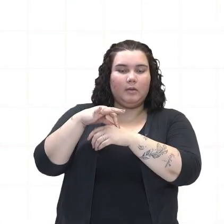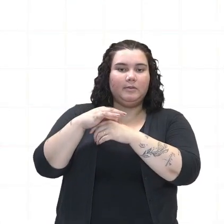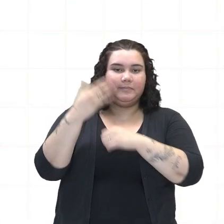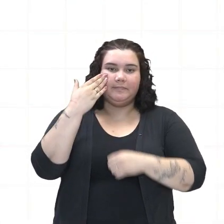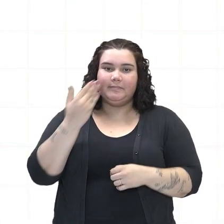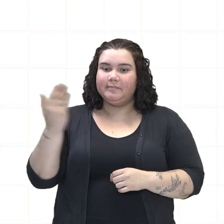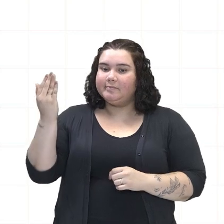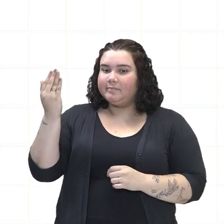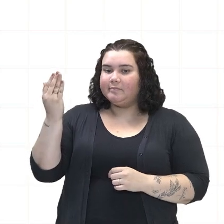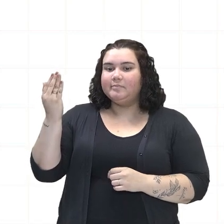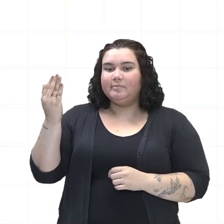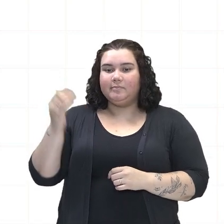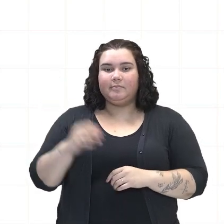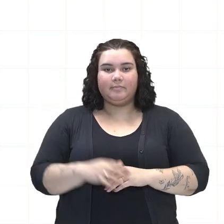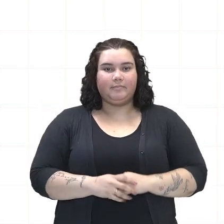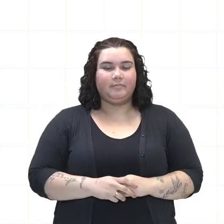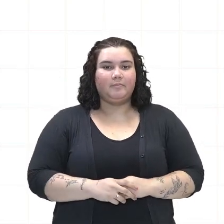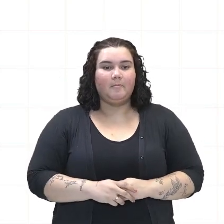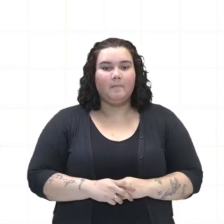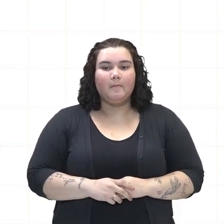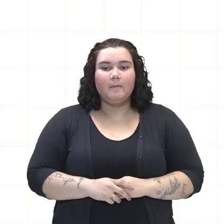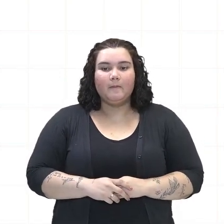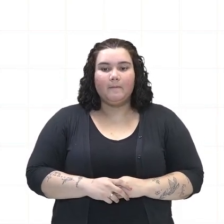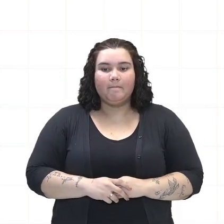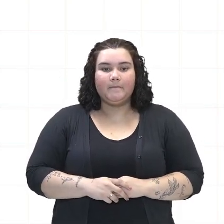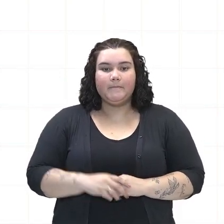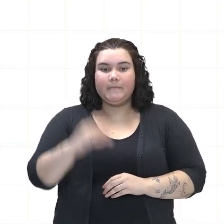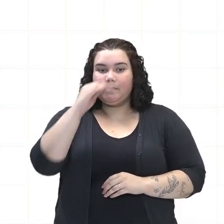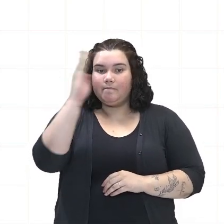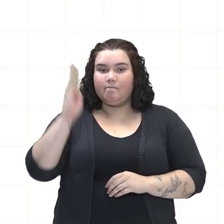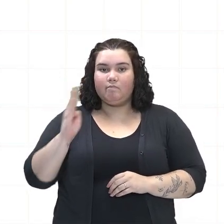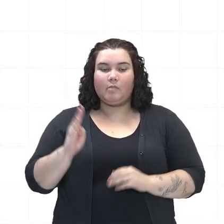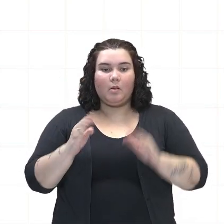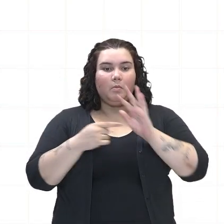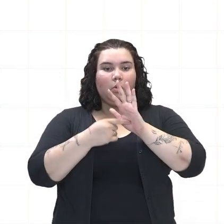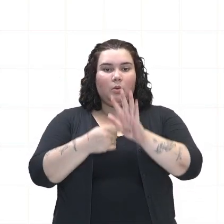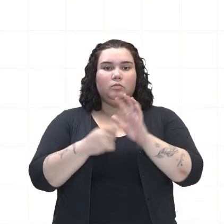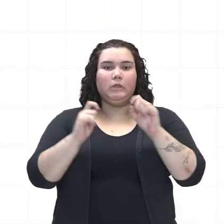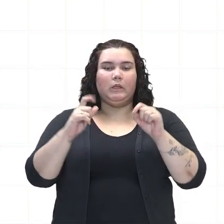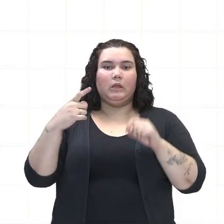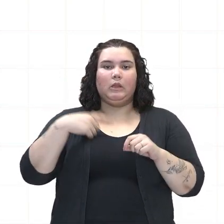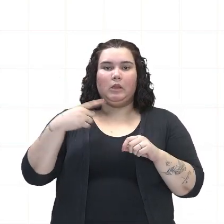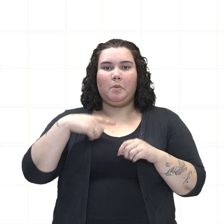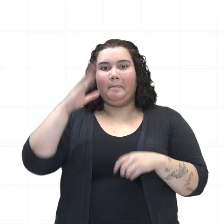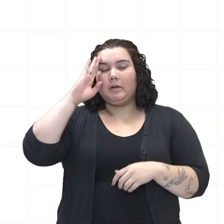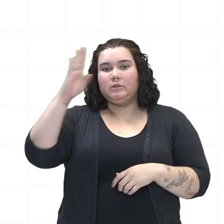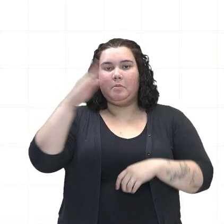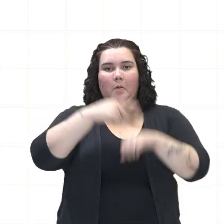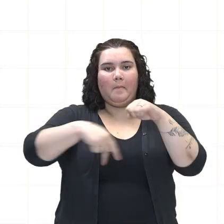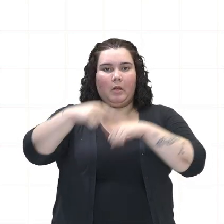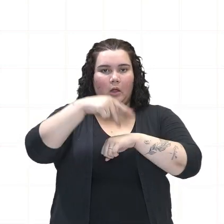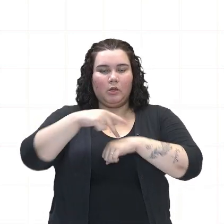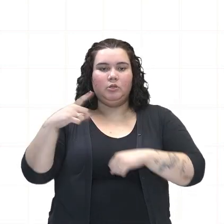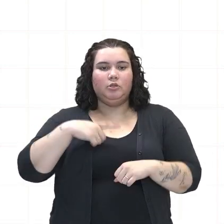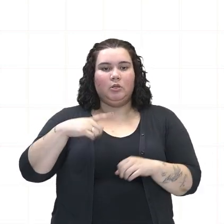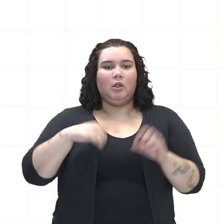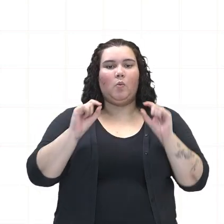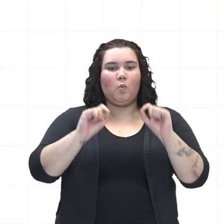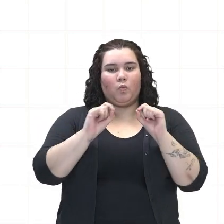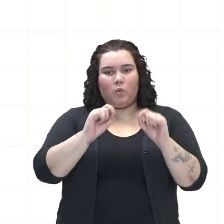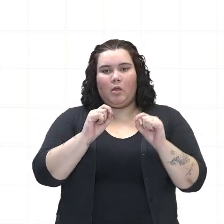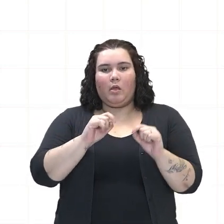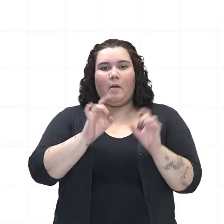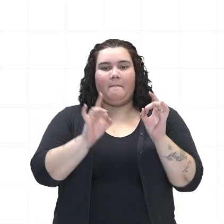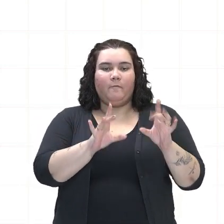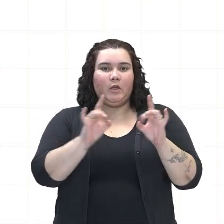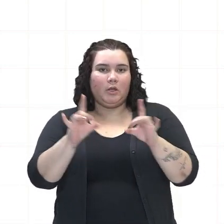tela aí agora. Tem ali o Brasil também se destaca muito na produção de gado, de carne de boi, na verdade, né?